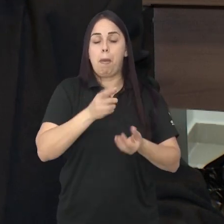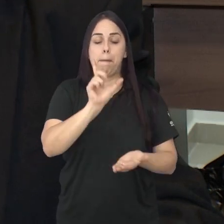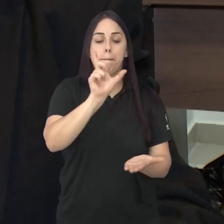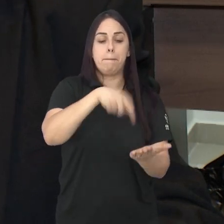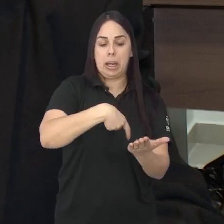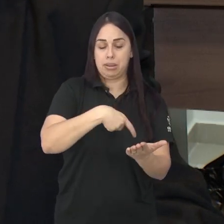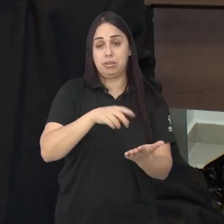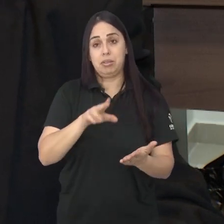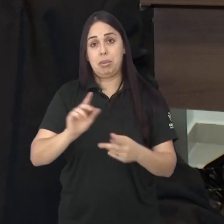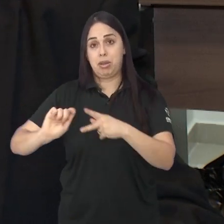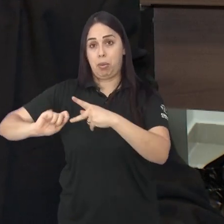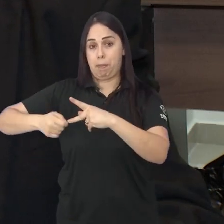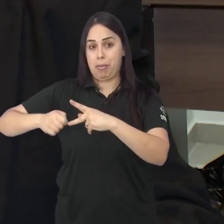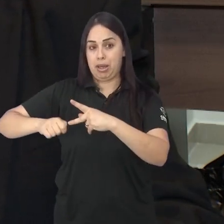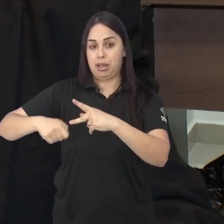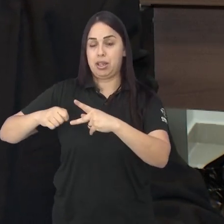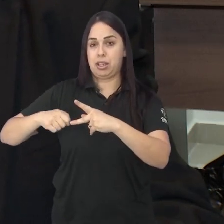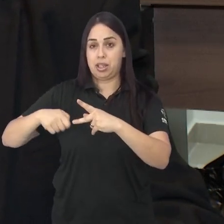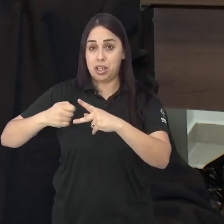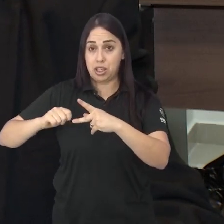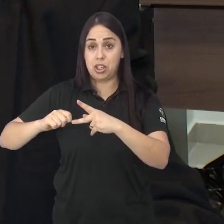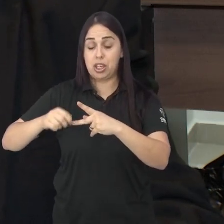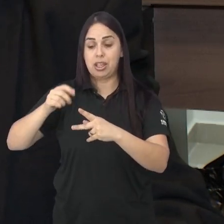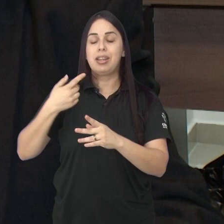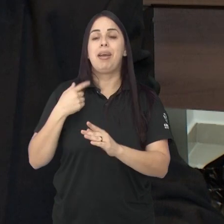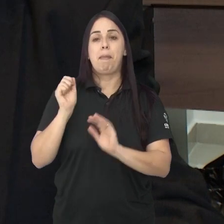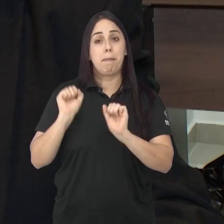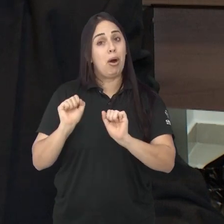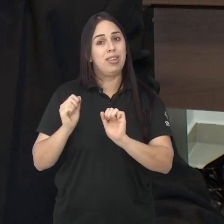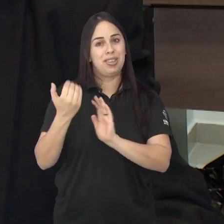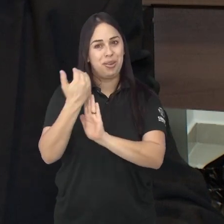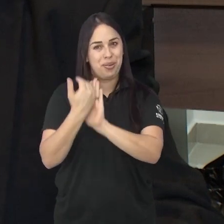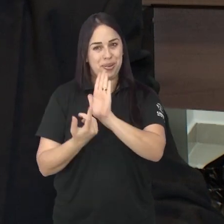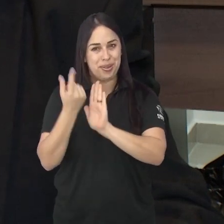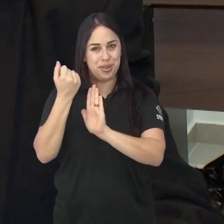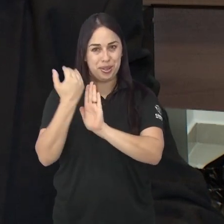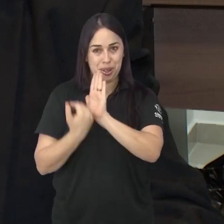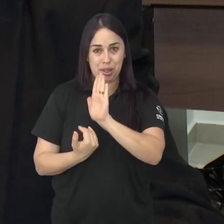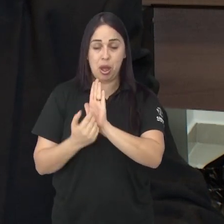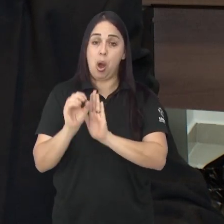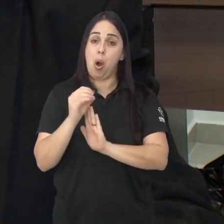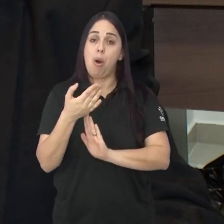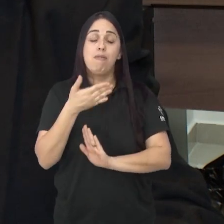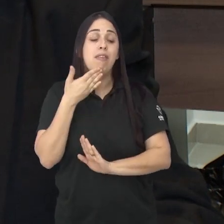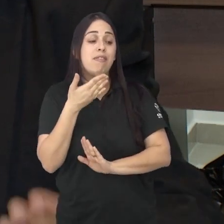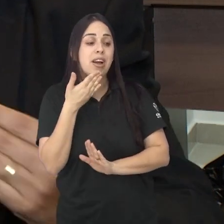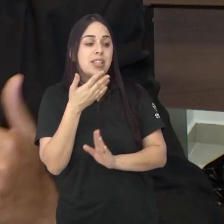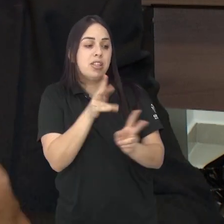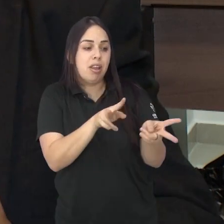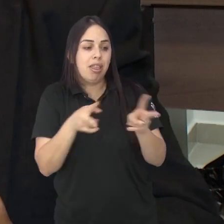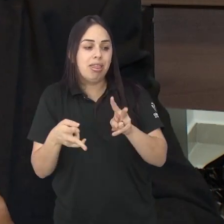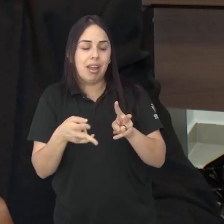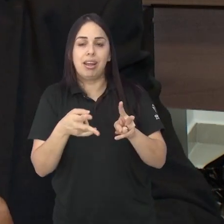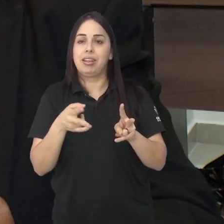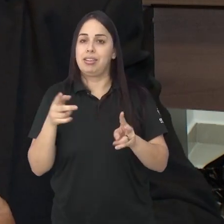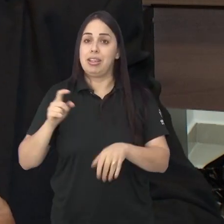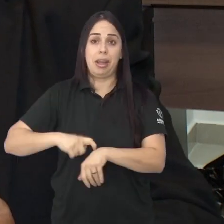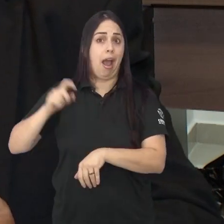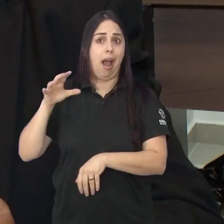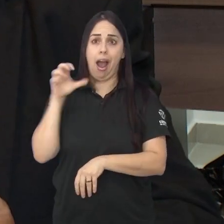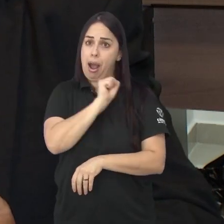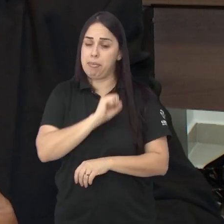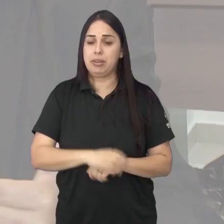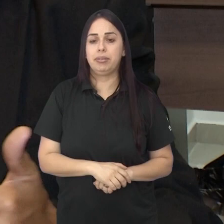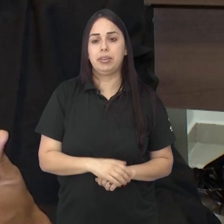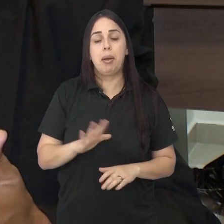negociação que ele tem. Com o Pix, ele consegue talvez ceder um desconto ou facilitar a forma de recebimento para que ele receba isso também de